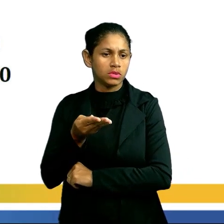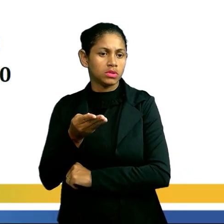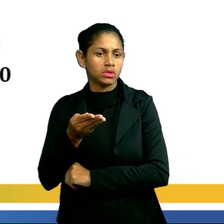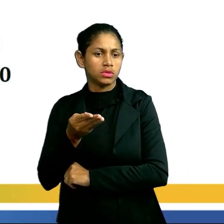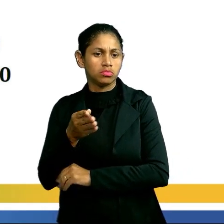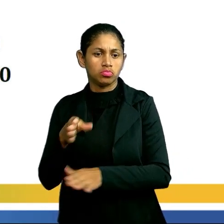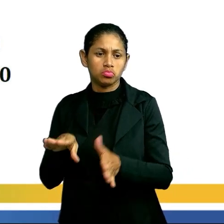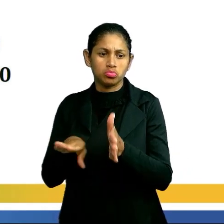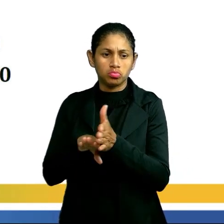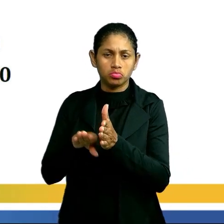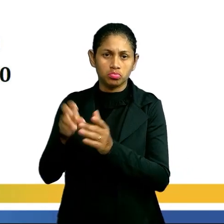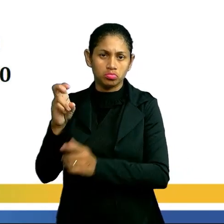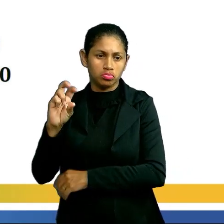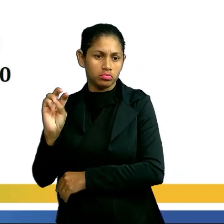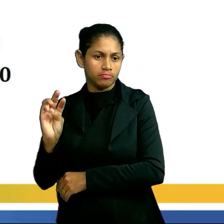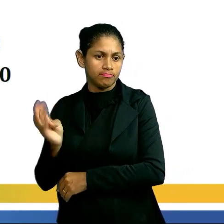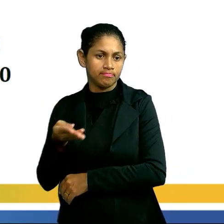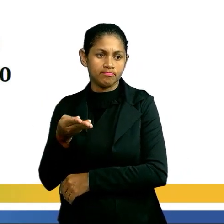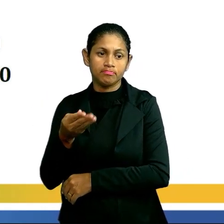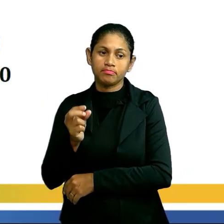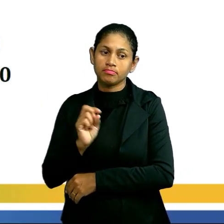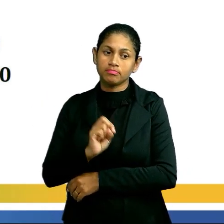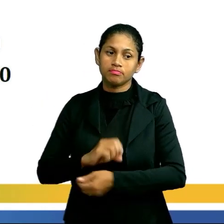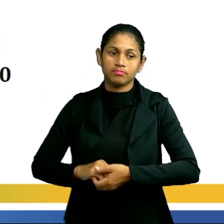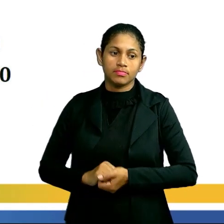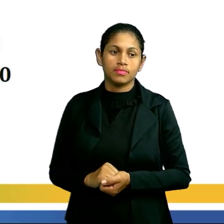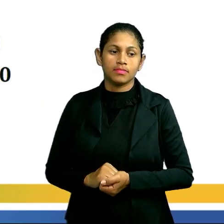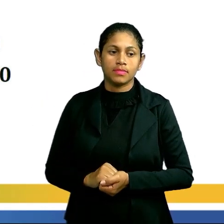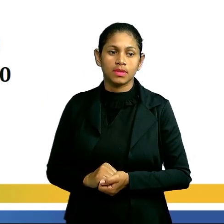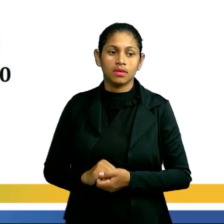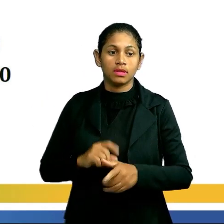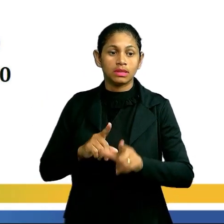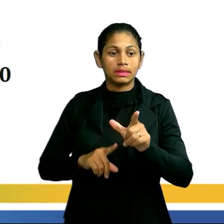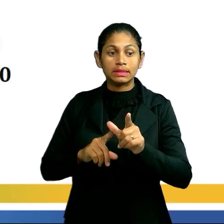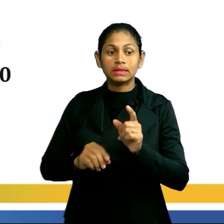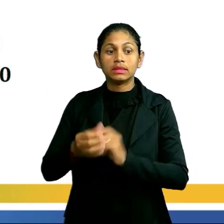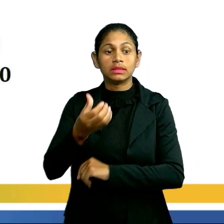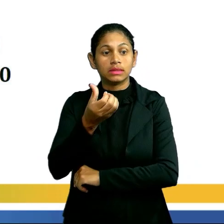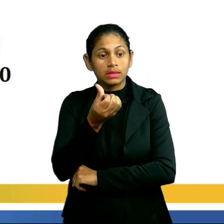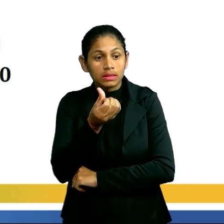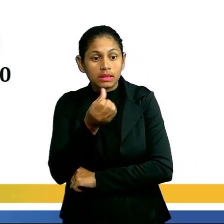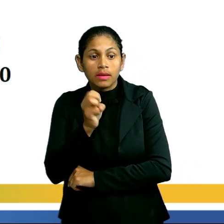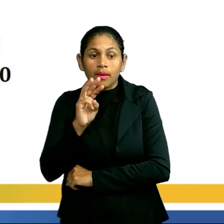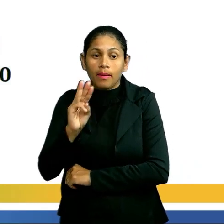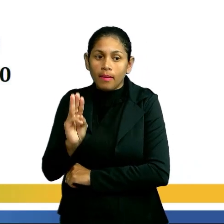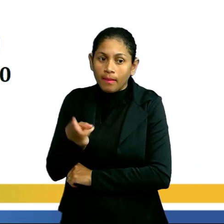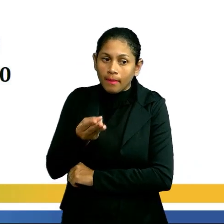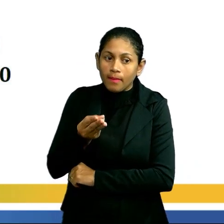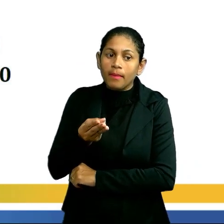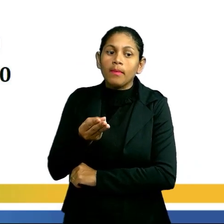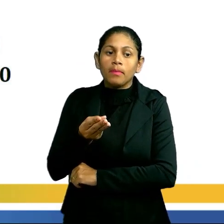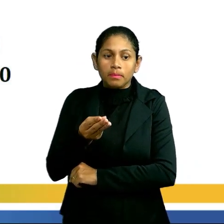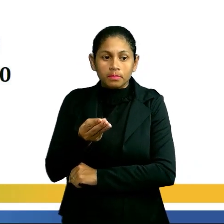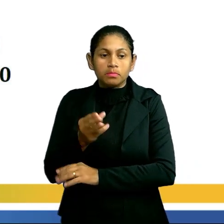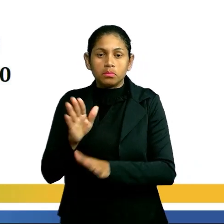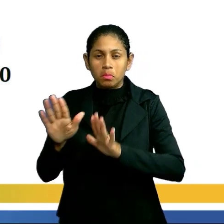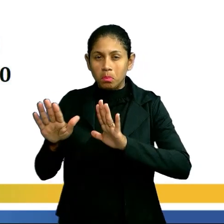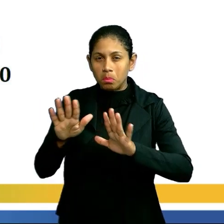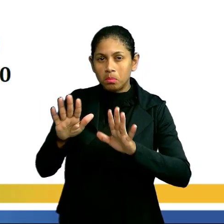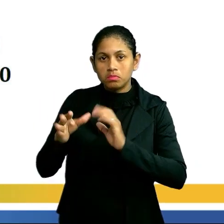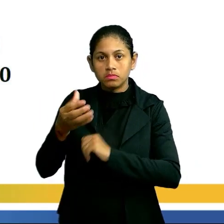entre esse valor. Na letra D, ele nos fala que é entre R$ 6.000 e R$ 6.900. Já que o nosso lucro obtido foi de